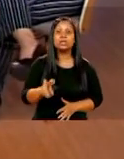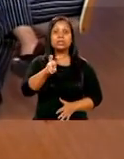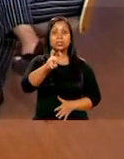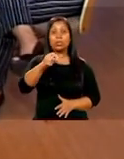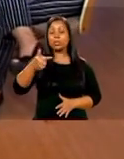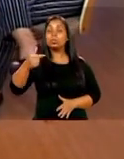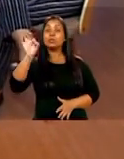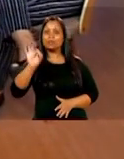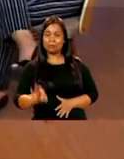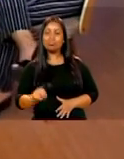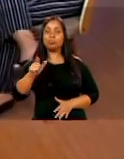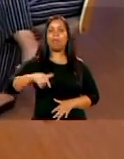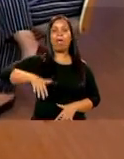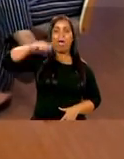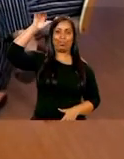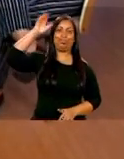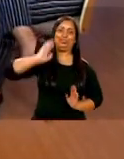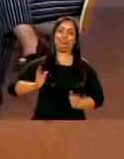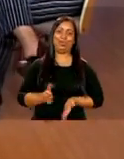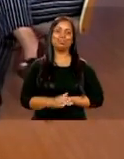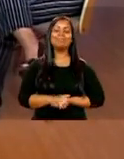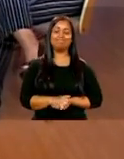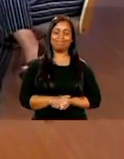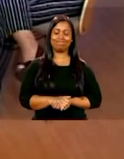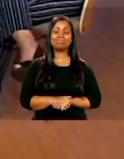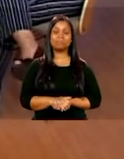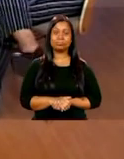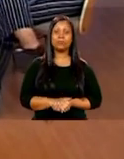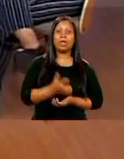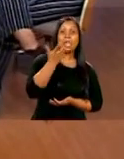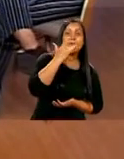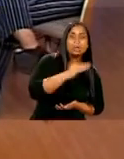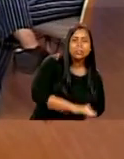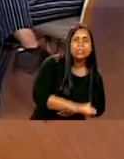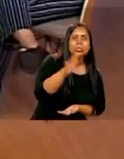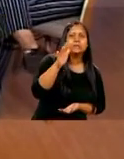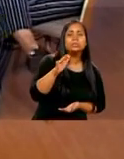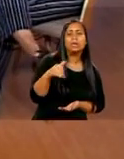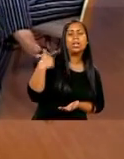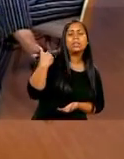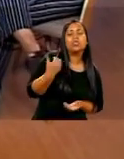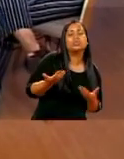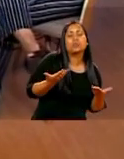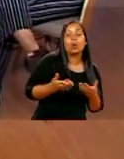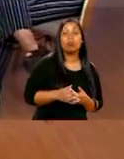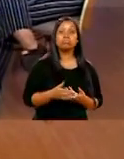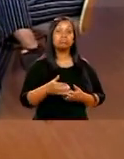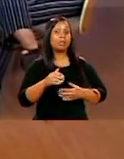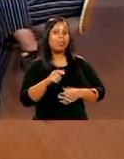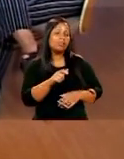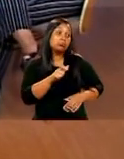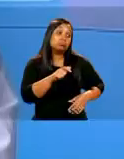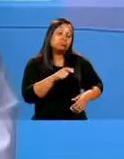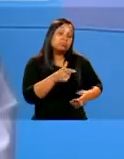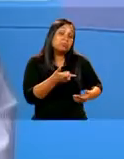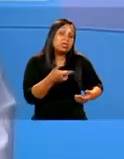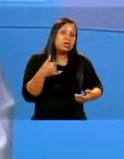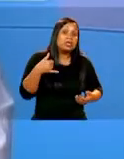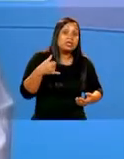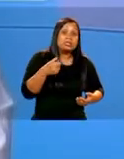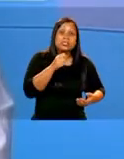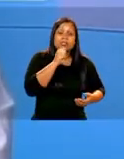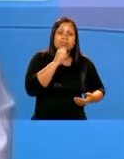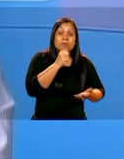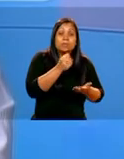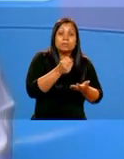E 52% é adulto. Está em tratamento. Infantil é de quanto a quantos anos? Vai depender de cada caso, né? Tem criança com 6